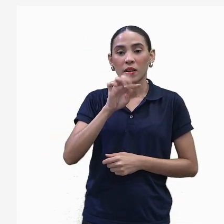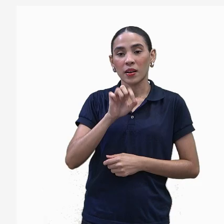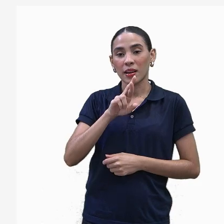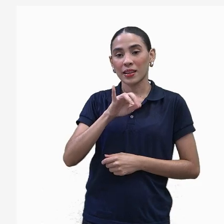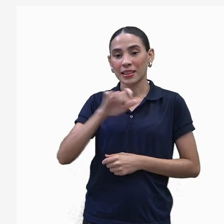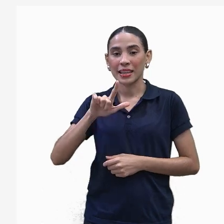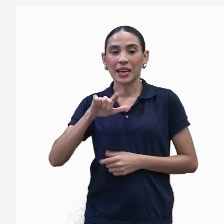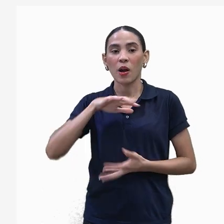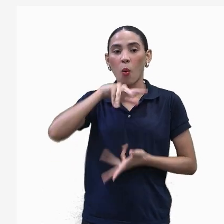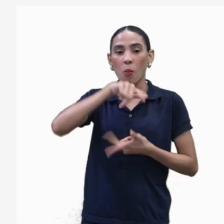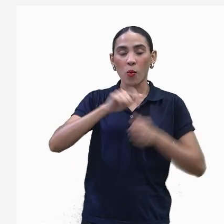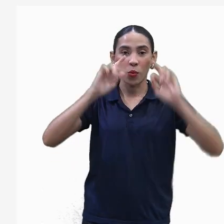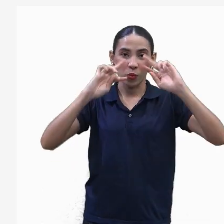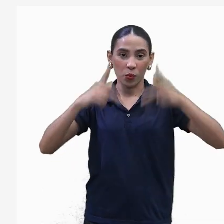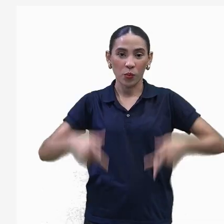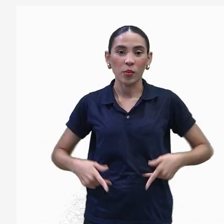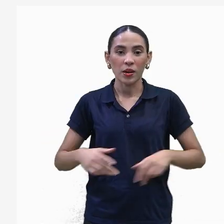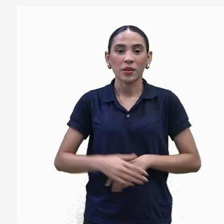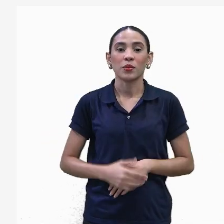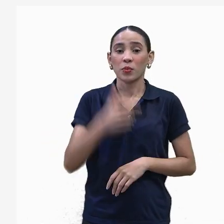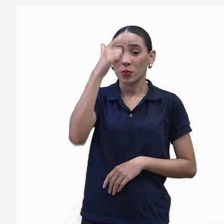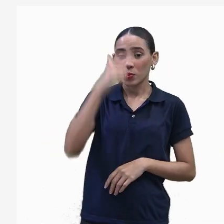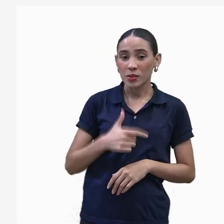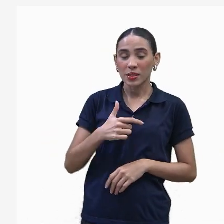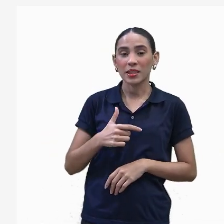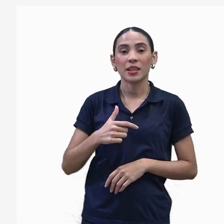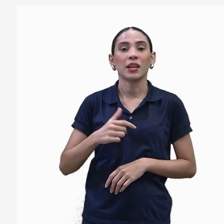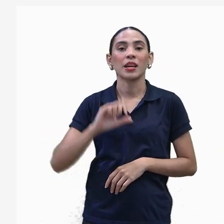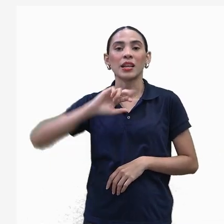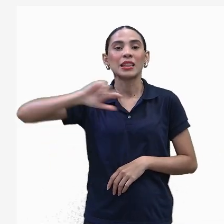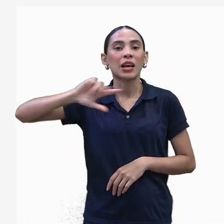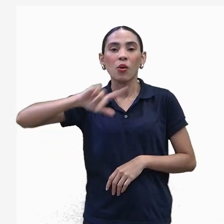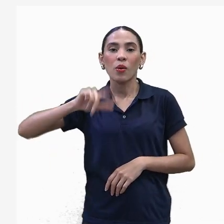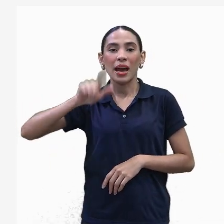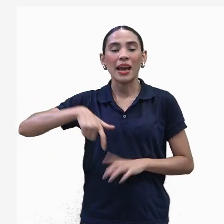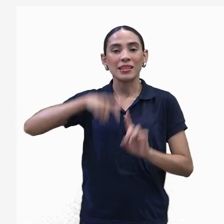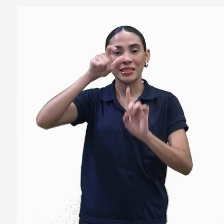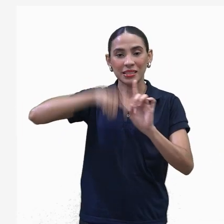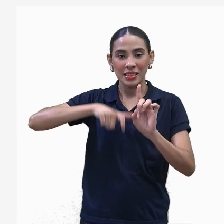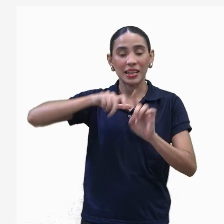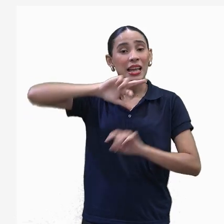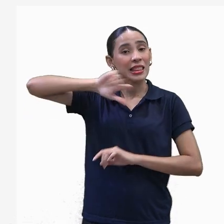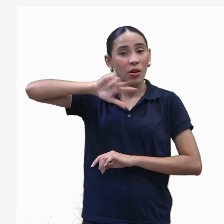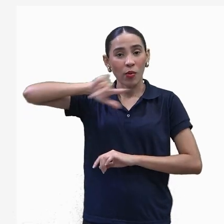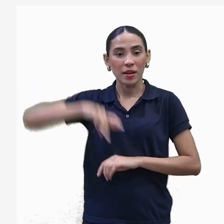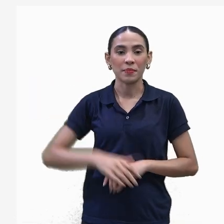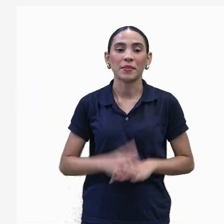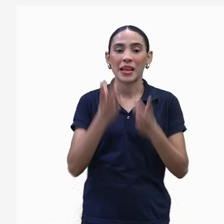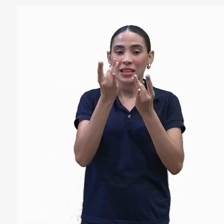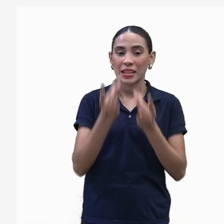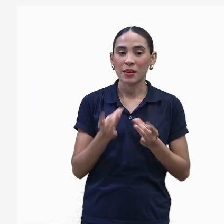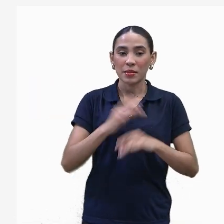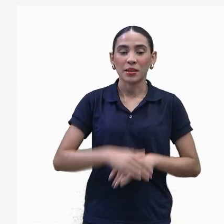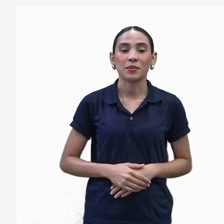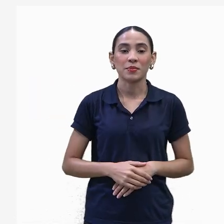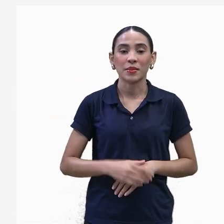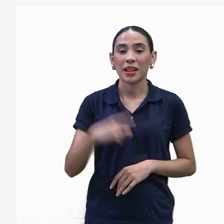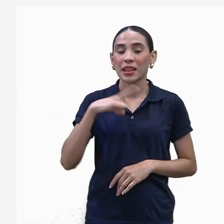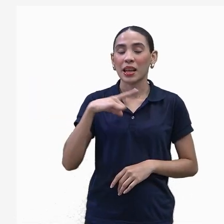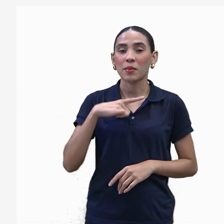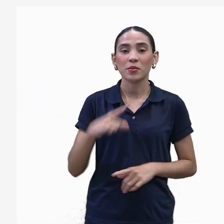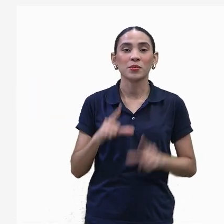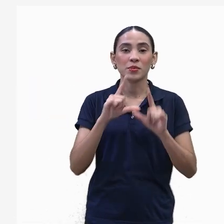ao mundo humano. O ser é, o não ser não é. No detalhamento, nós vamos